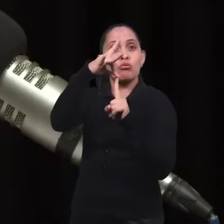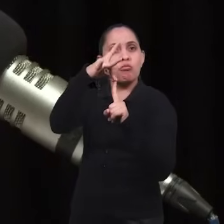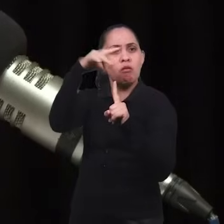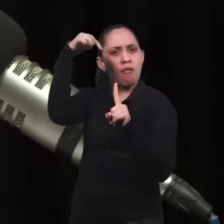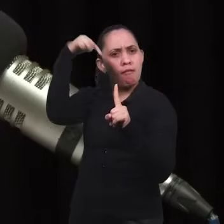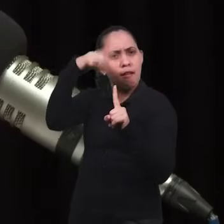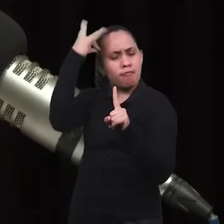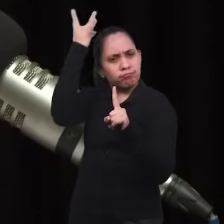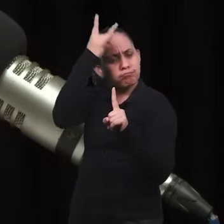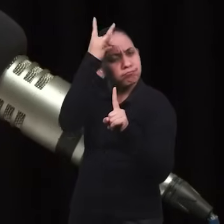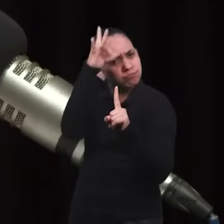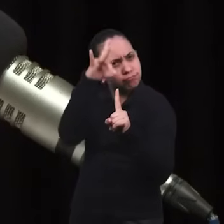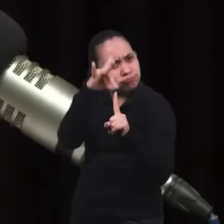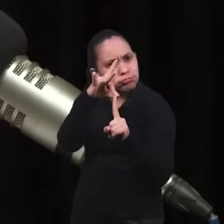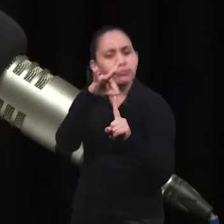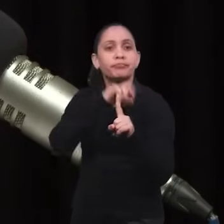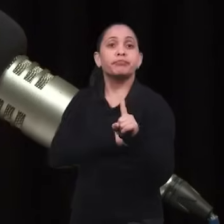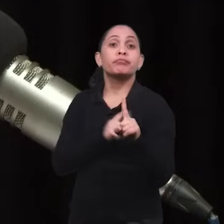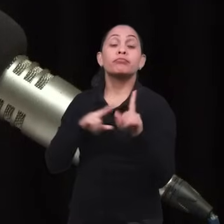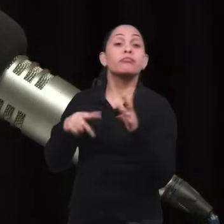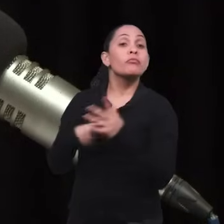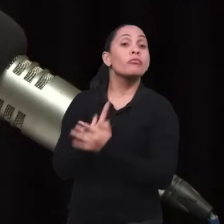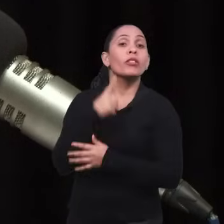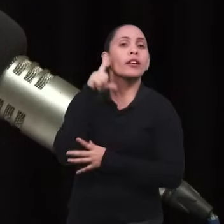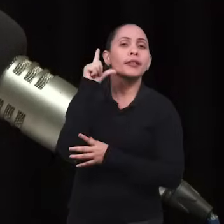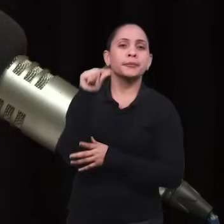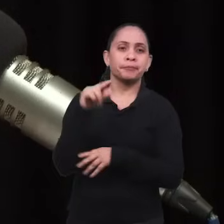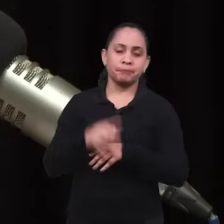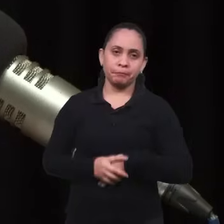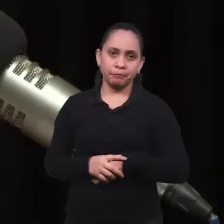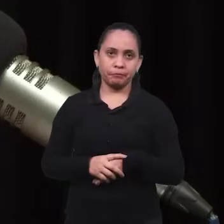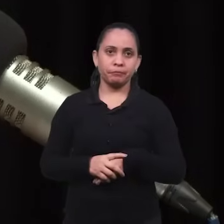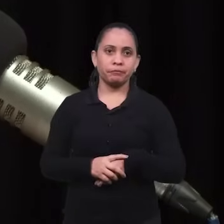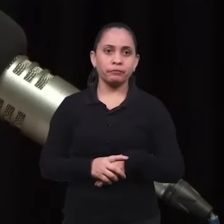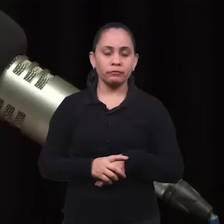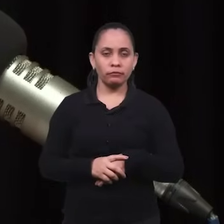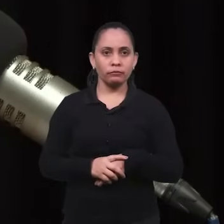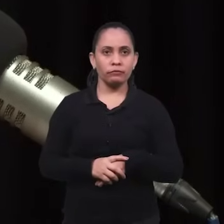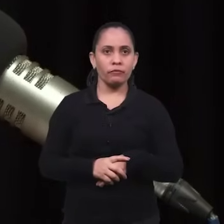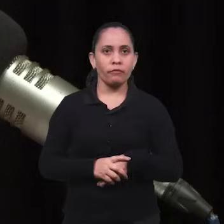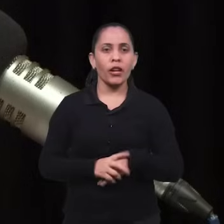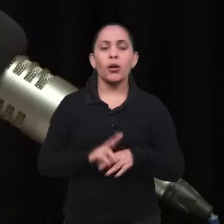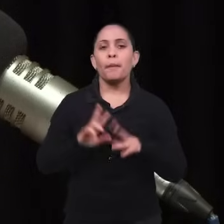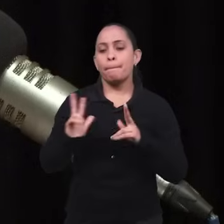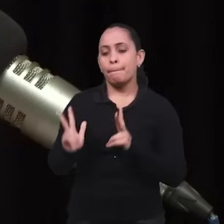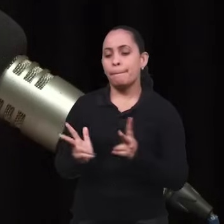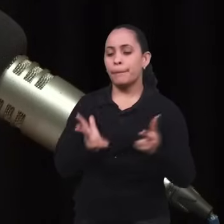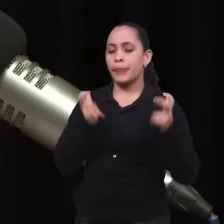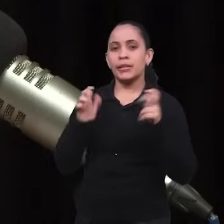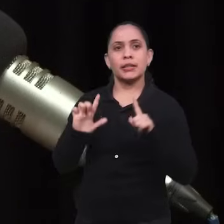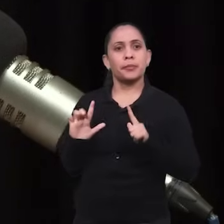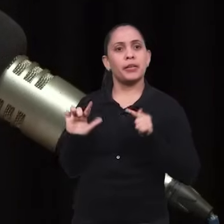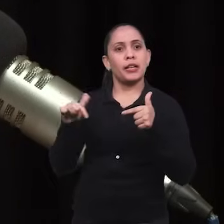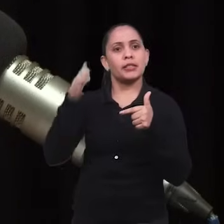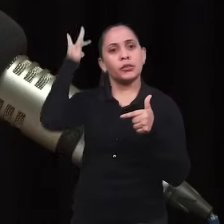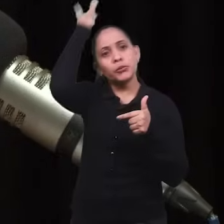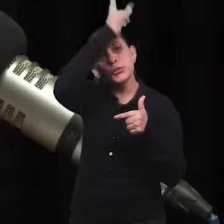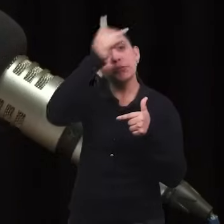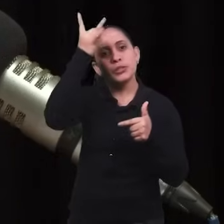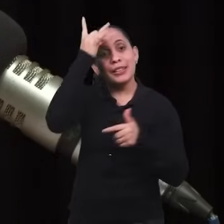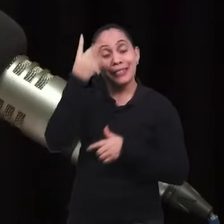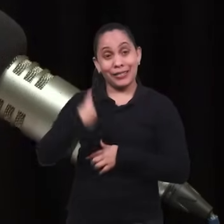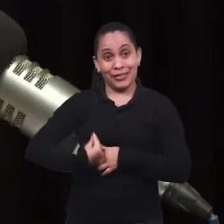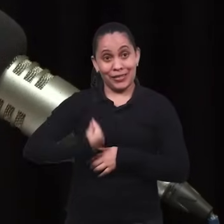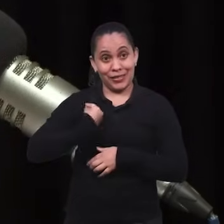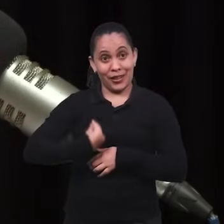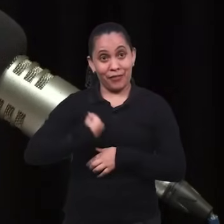foi cheio do Espírito de Deus. E a maneira como se percebia a operação do Espírito de Deus na vida de